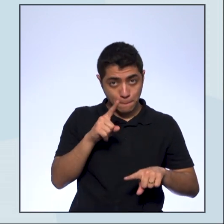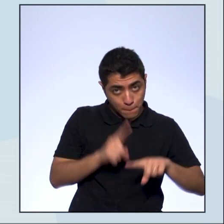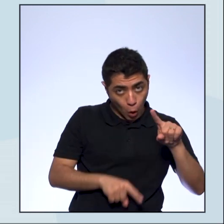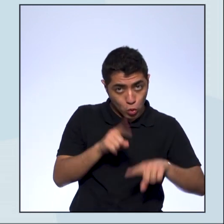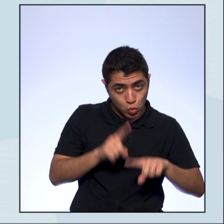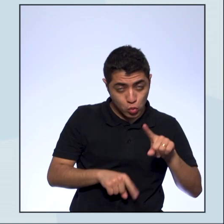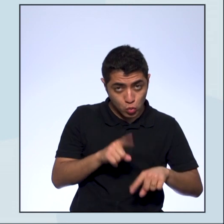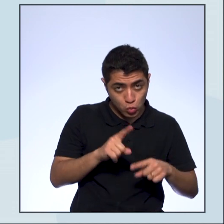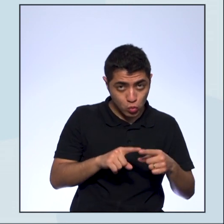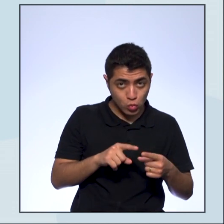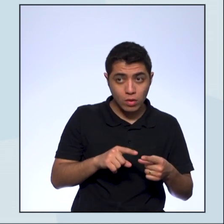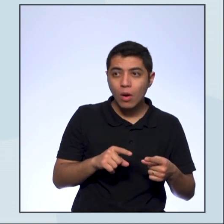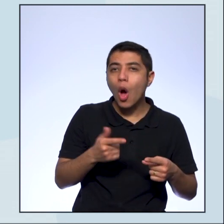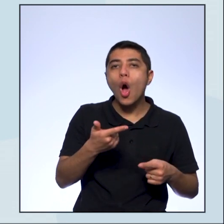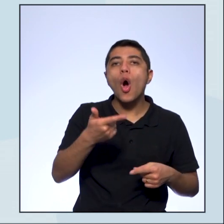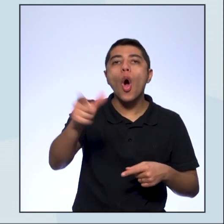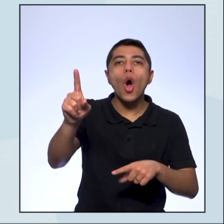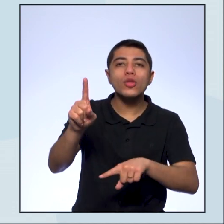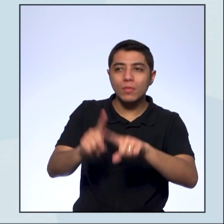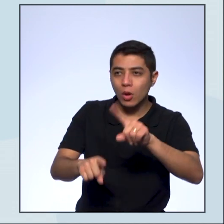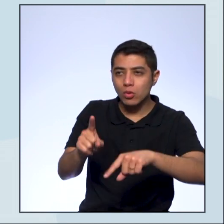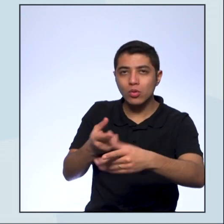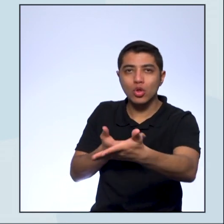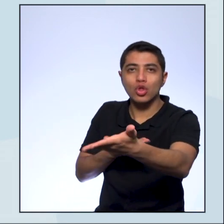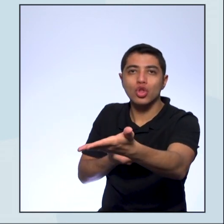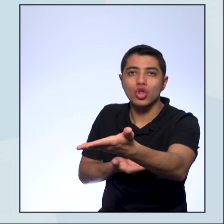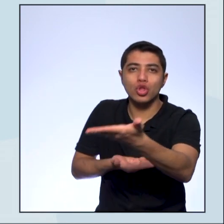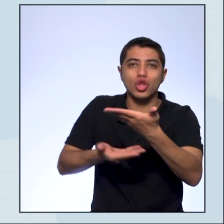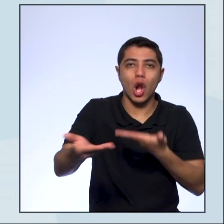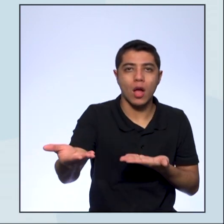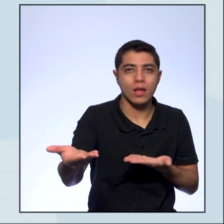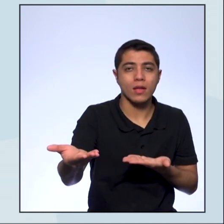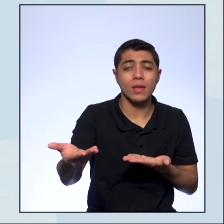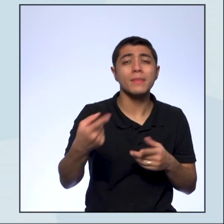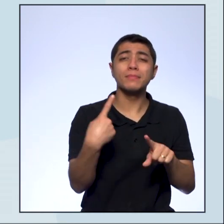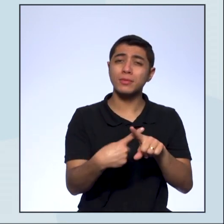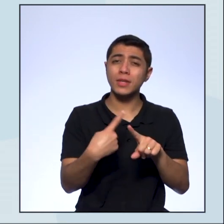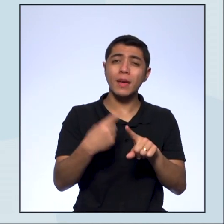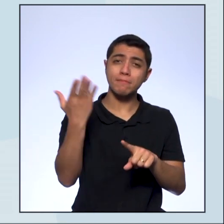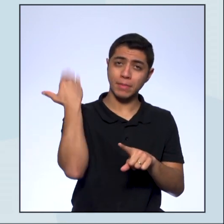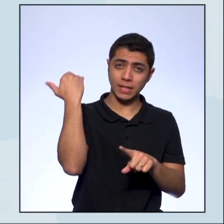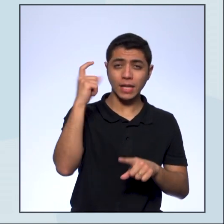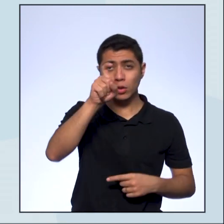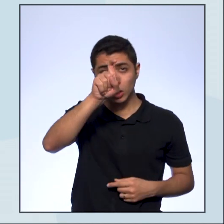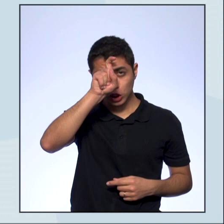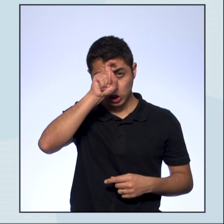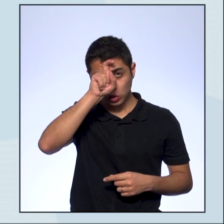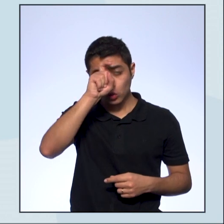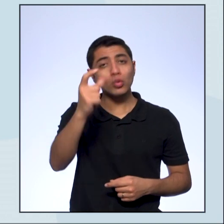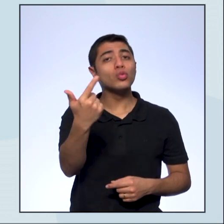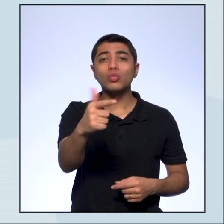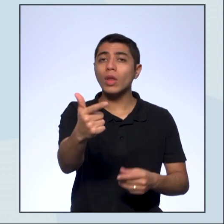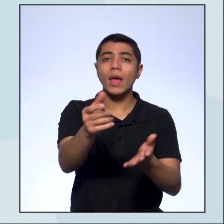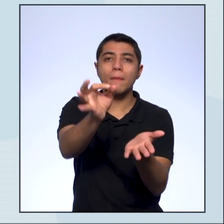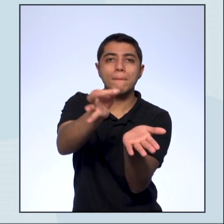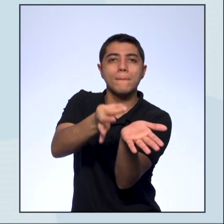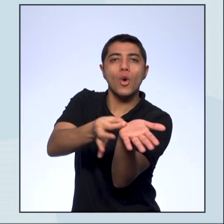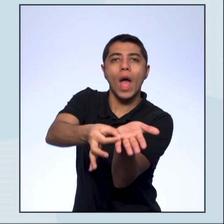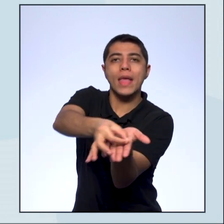da moeda. Mesmo assim, comerciantes e artesãos tinham, né, o seu prestígio. E o que